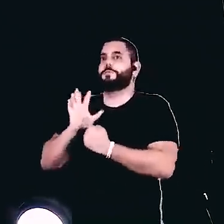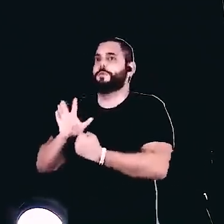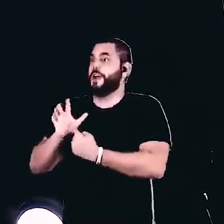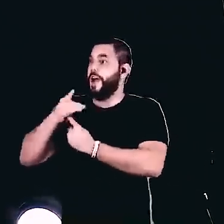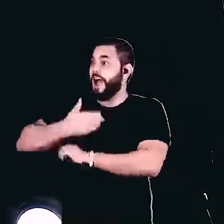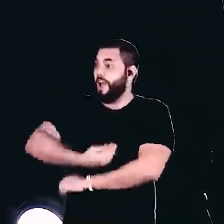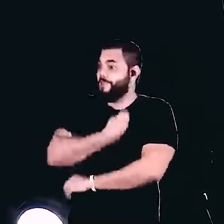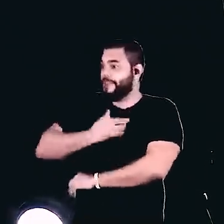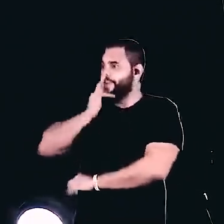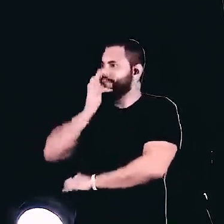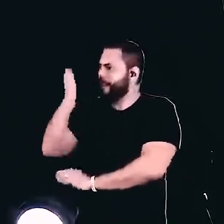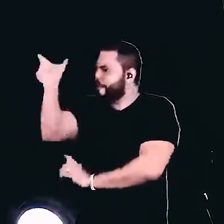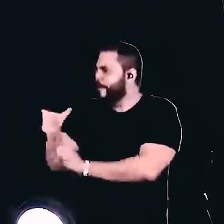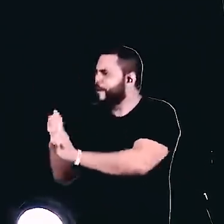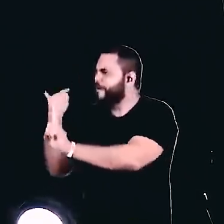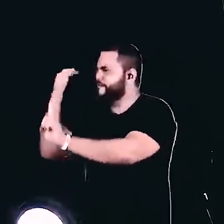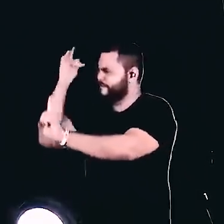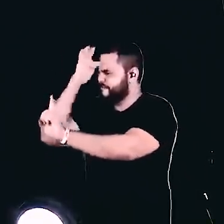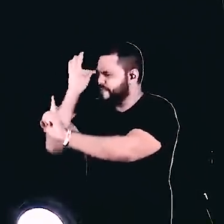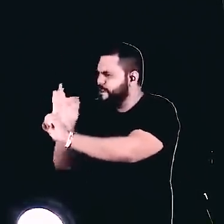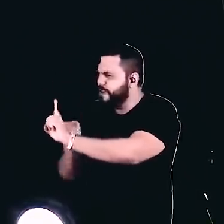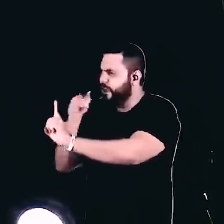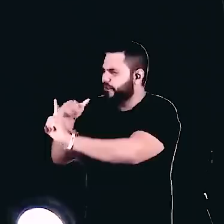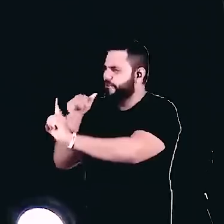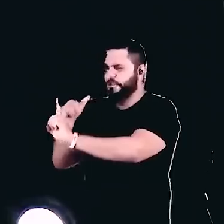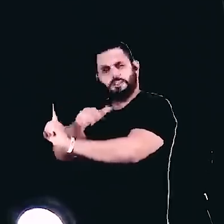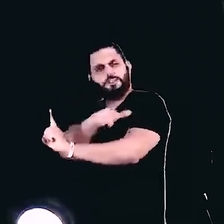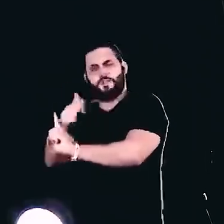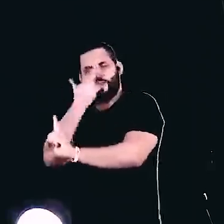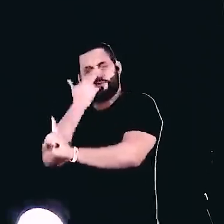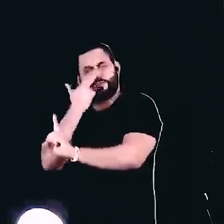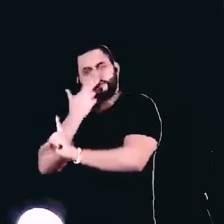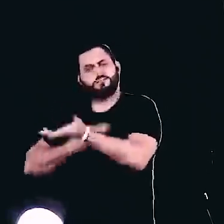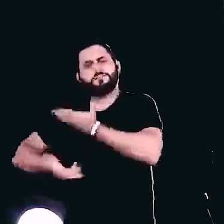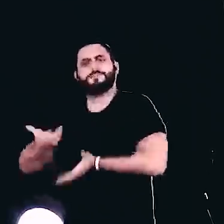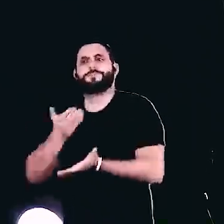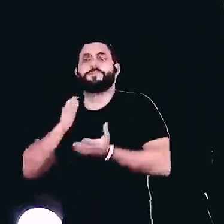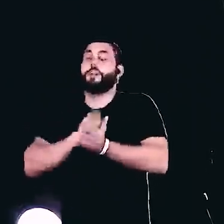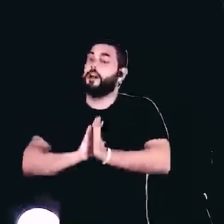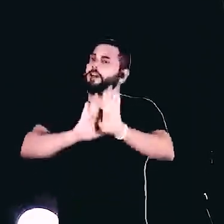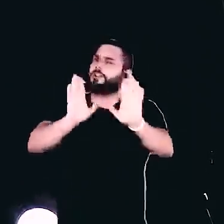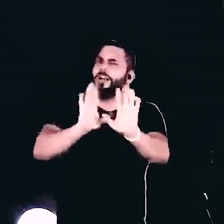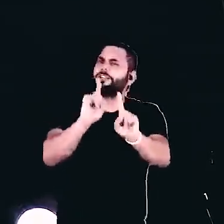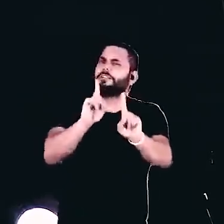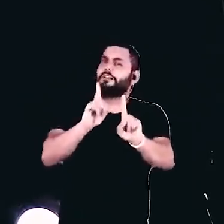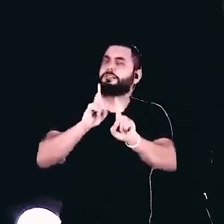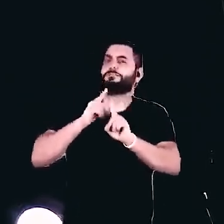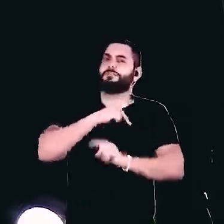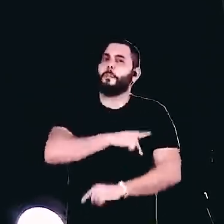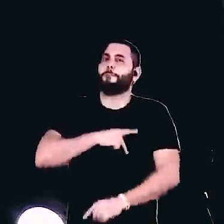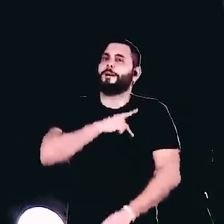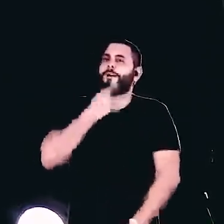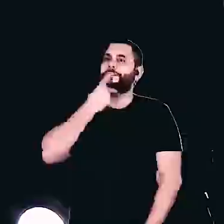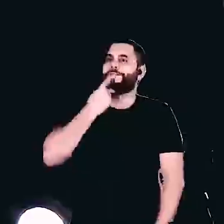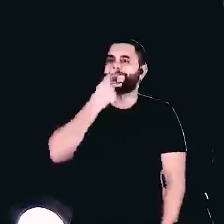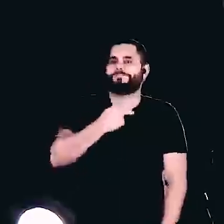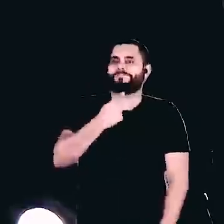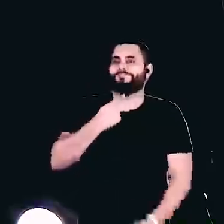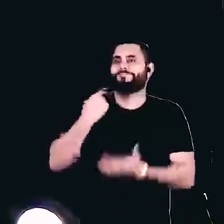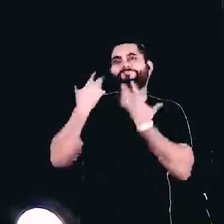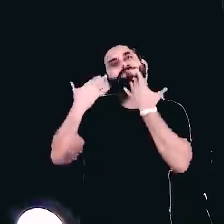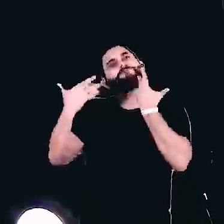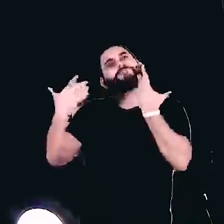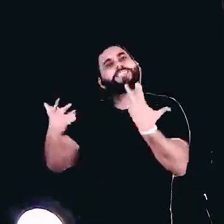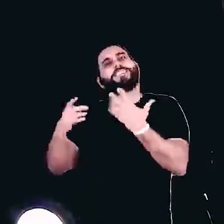de Filemão para com Deus e para com seus irmãos. E não somente isso, Paulo enalteceu os efeitos, o